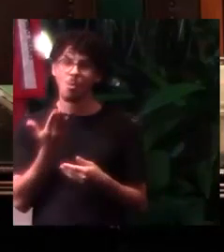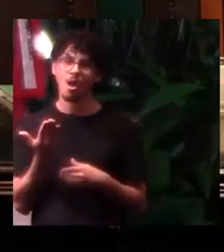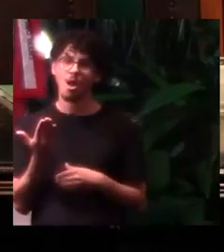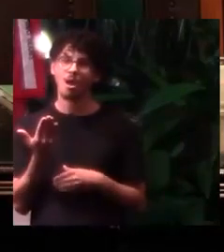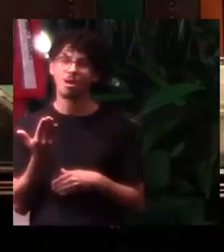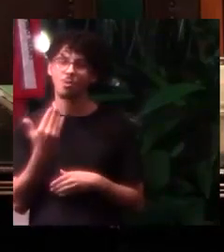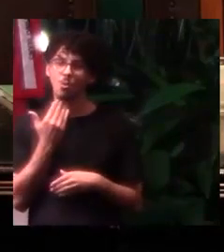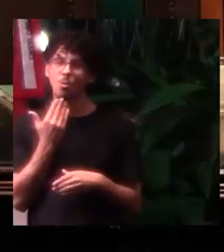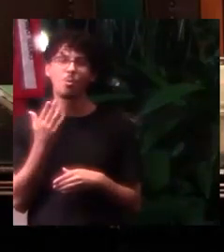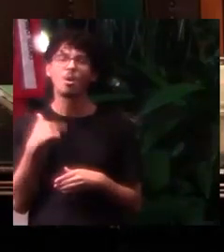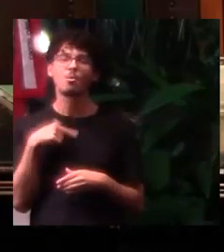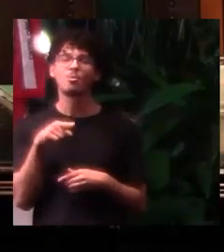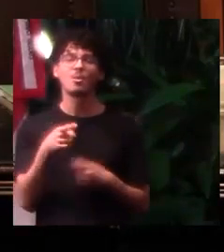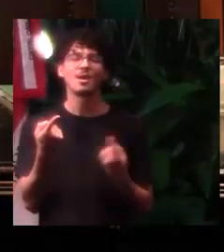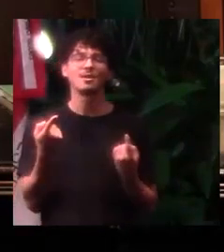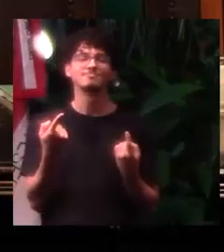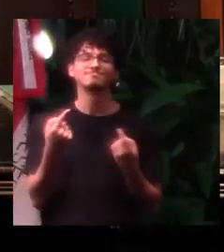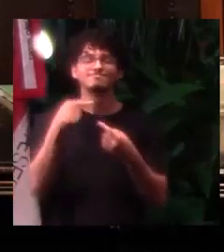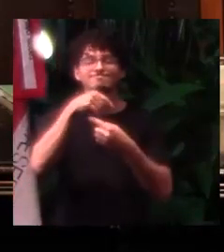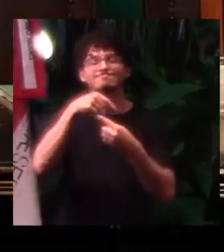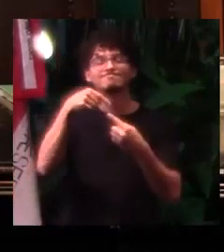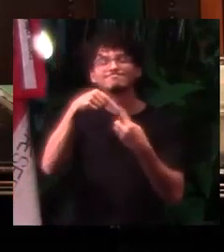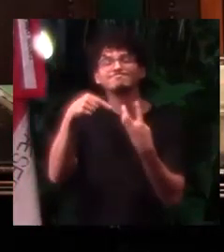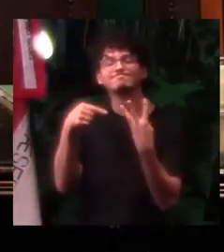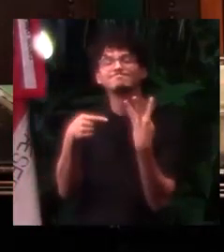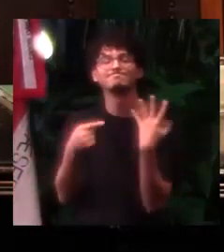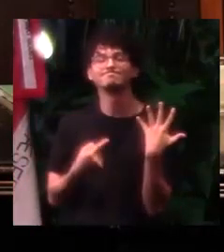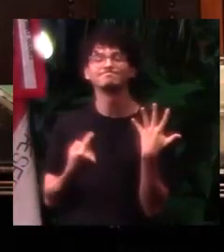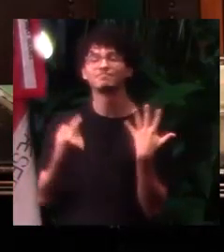qual é o critério dessa inteligência? Mas eu acho que